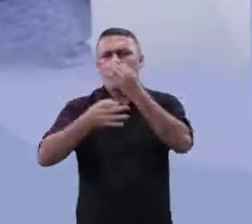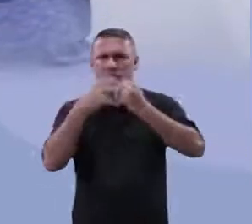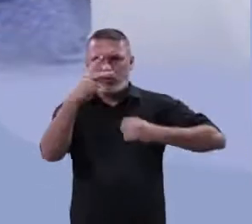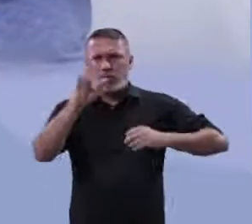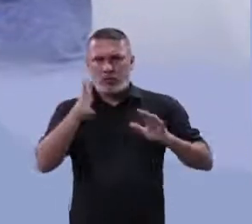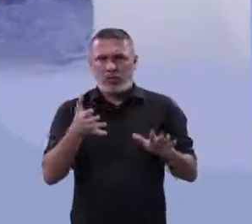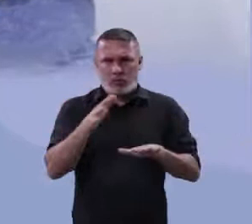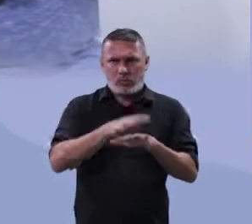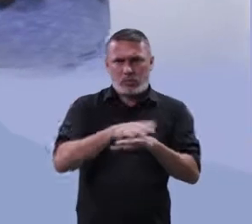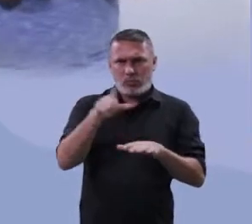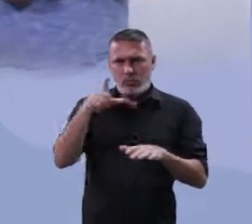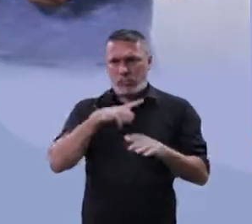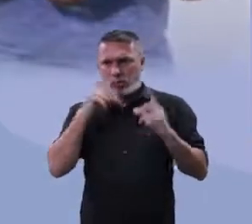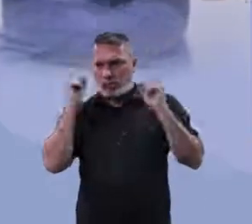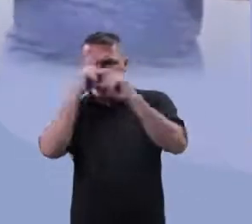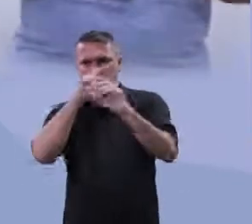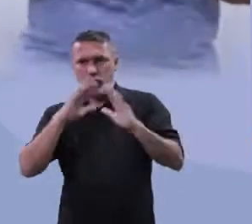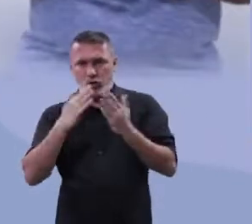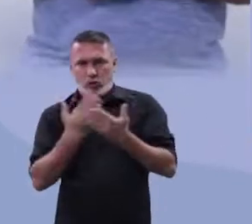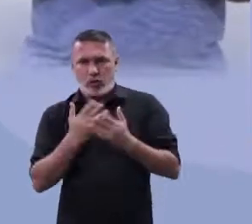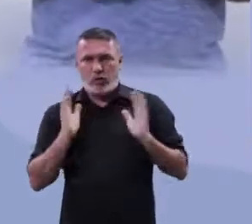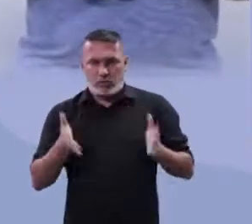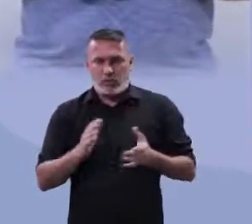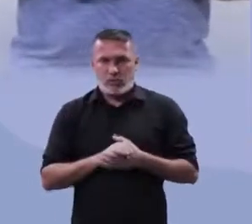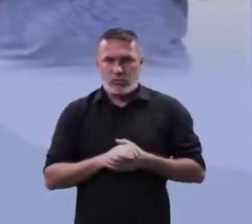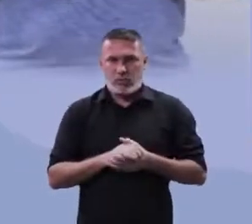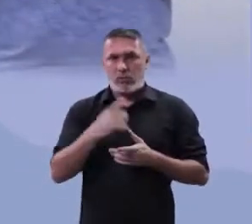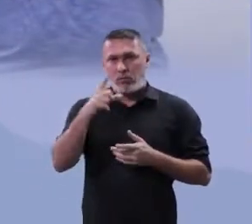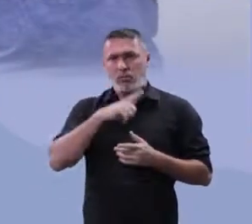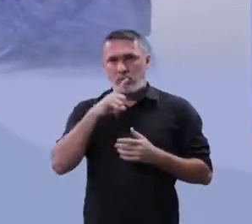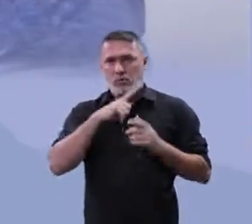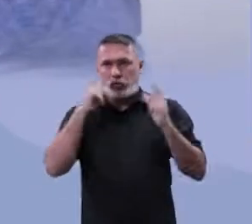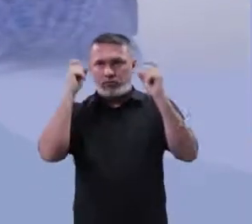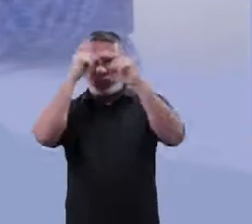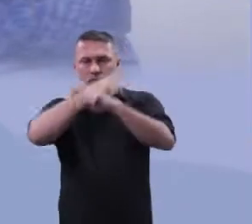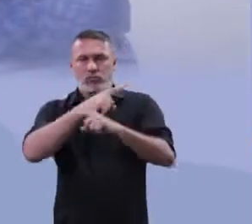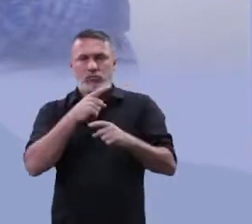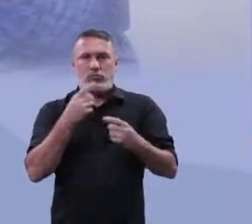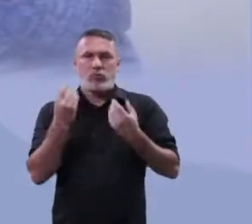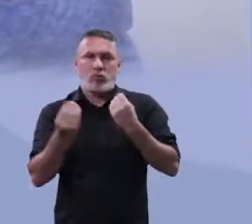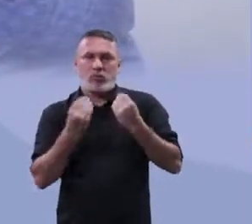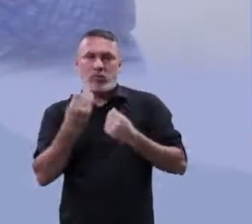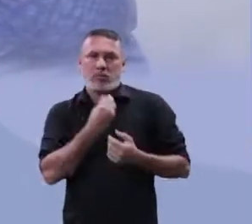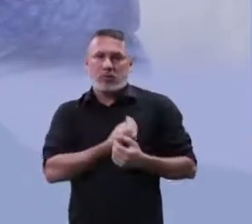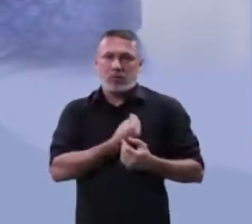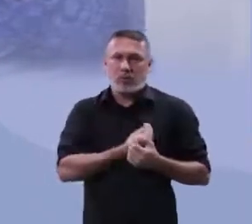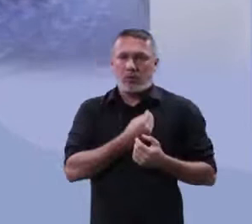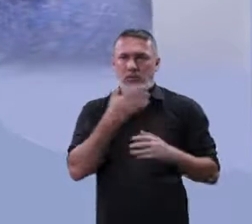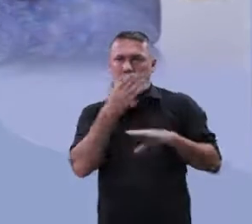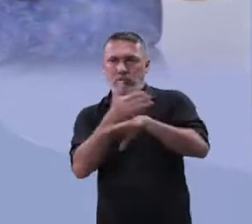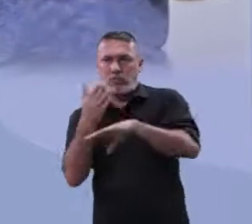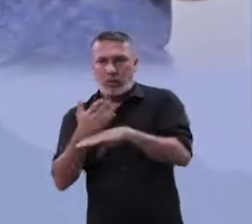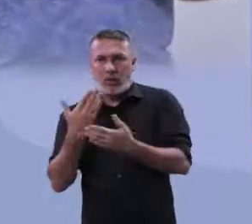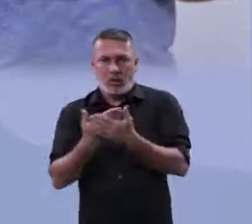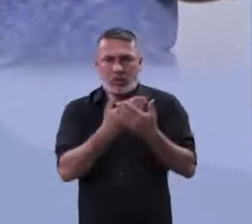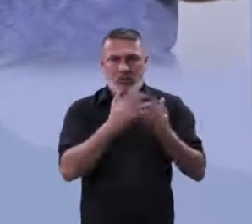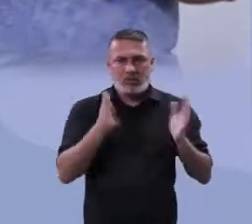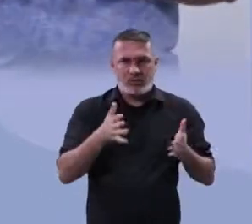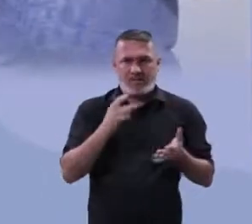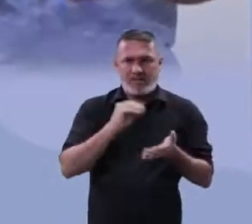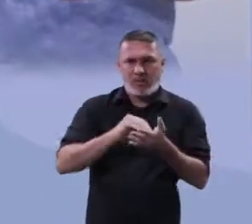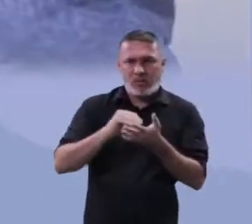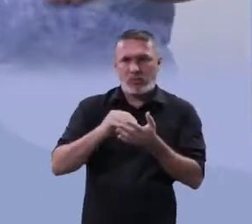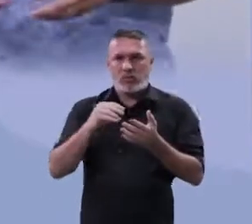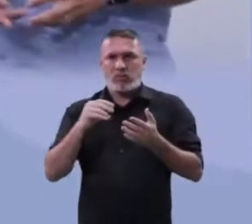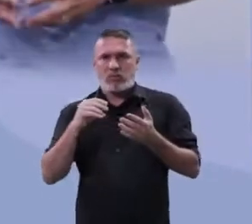algum momento você teve dificuldade de ir à escola? Algum momento você teve dificuldade de participar de alguma aula